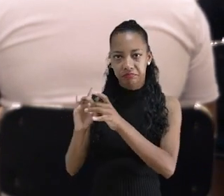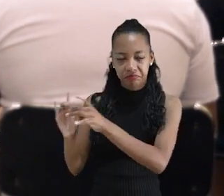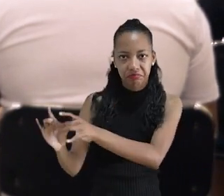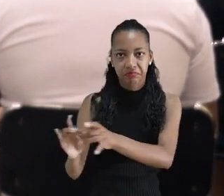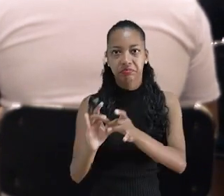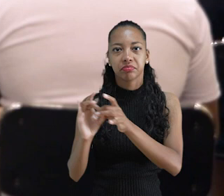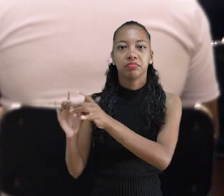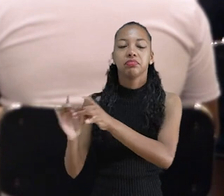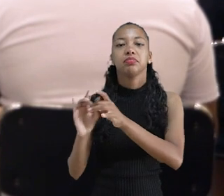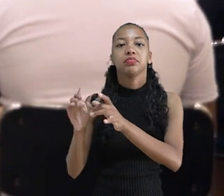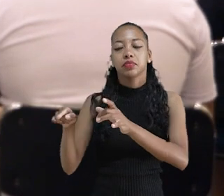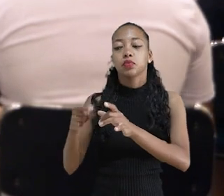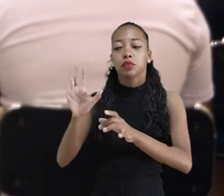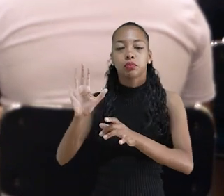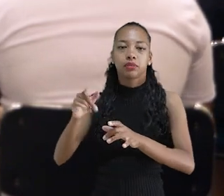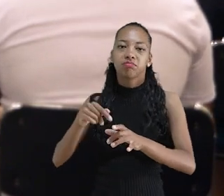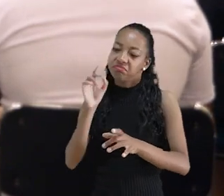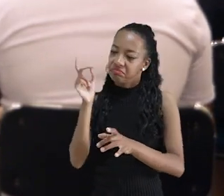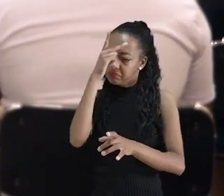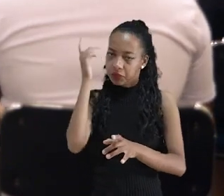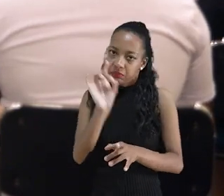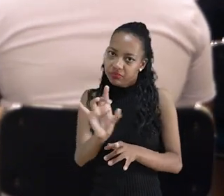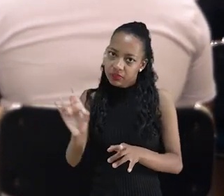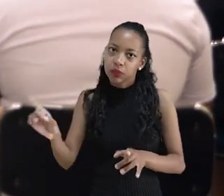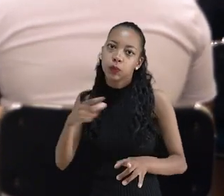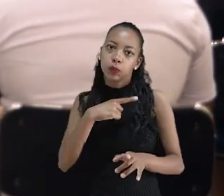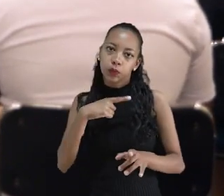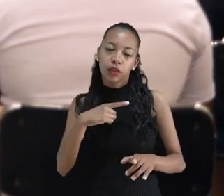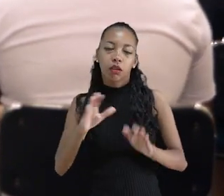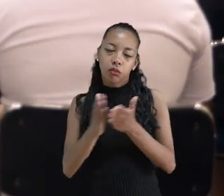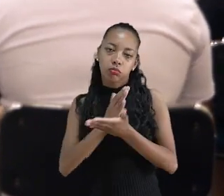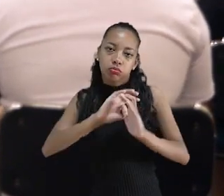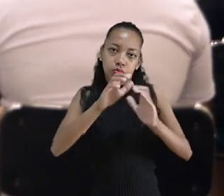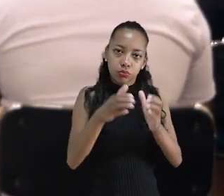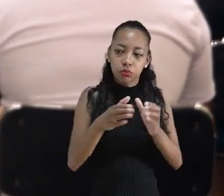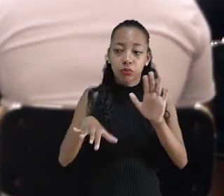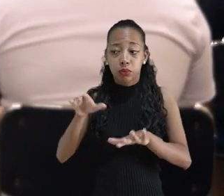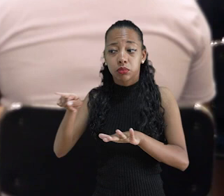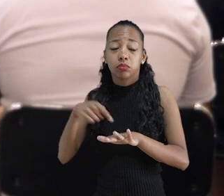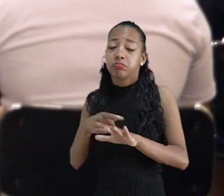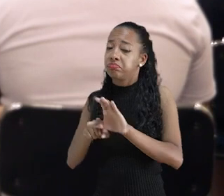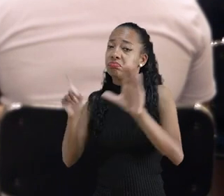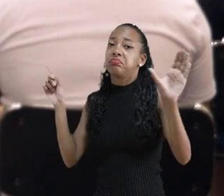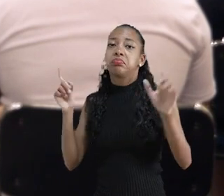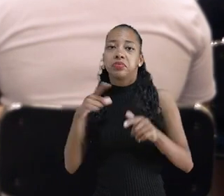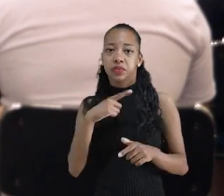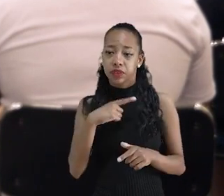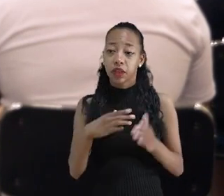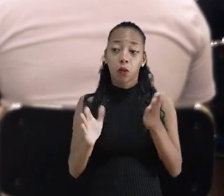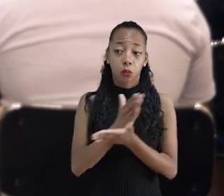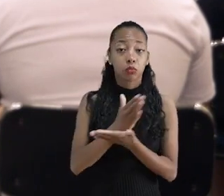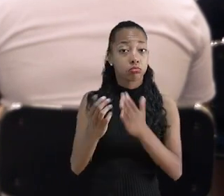que produzem individualmente galera de animação eh E tem também pessoas que tem empresa